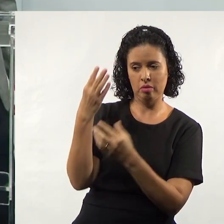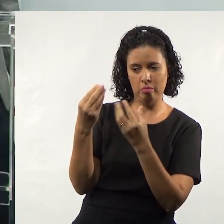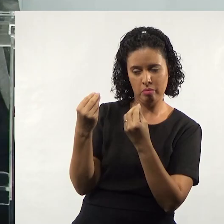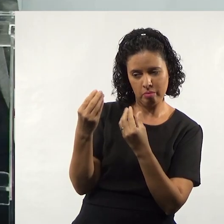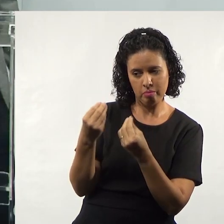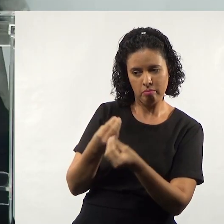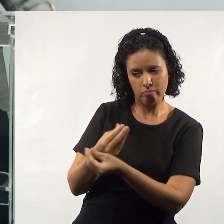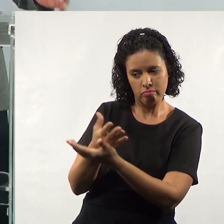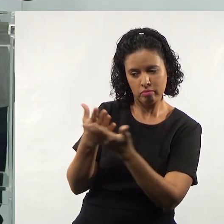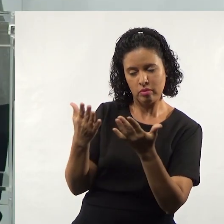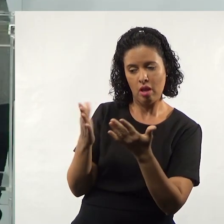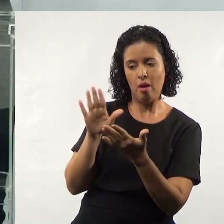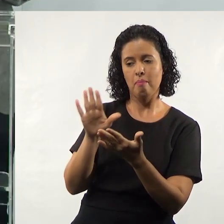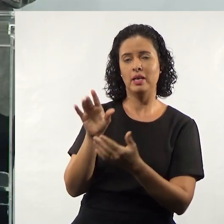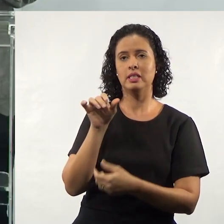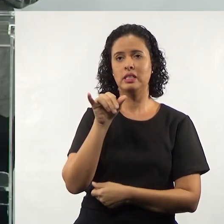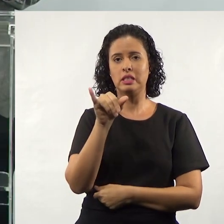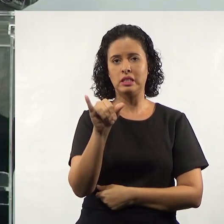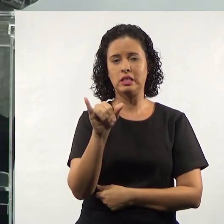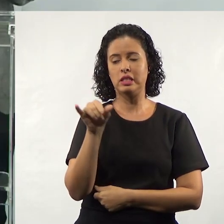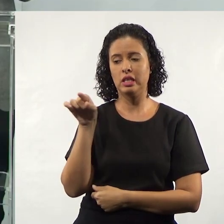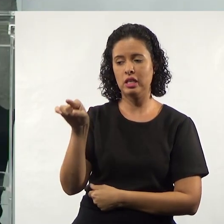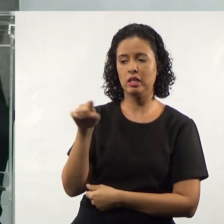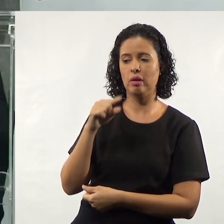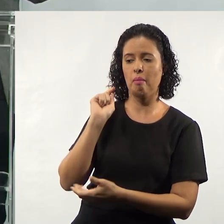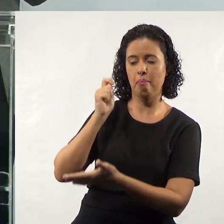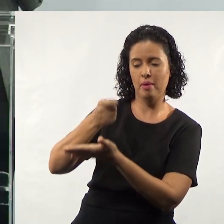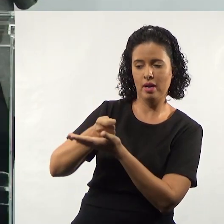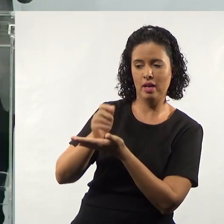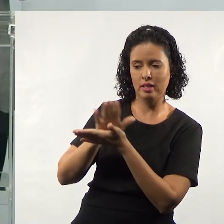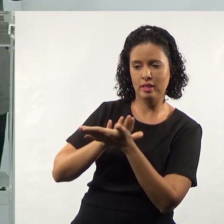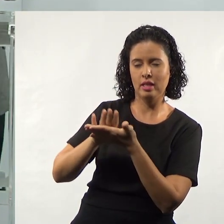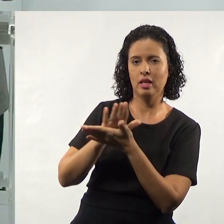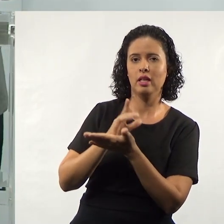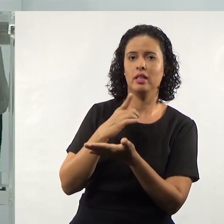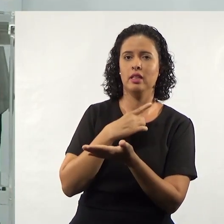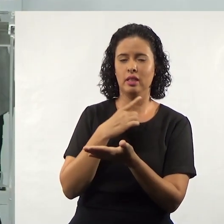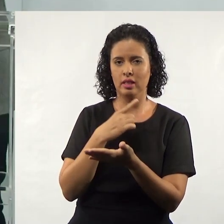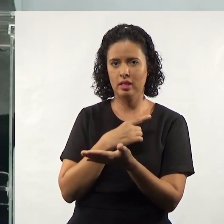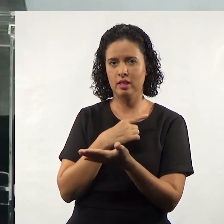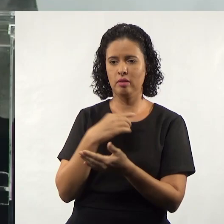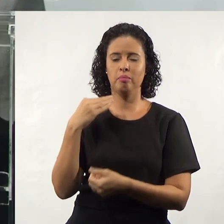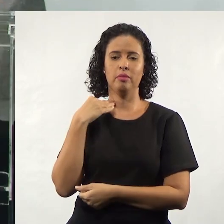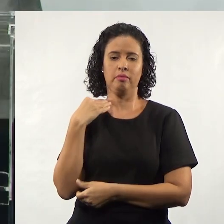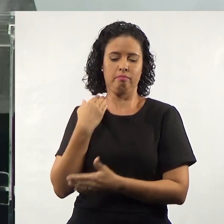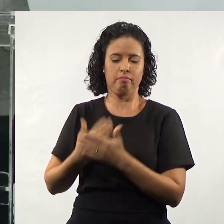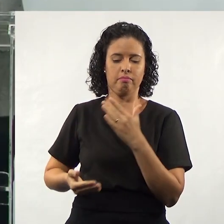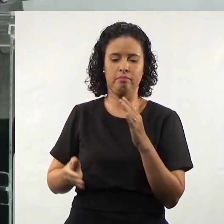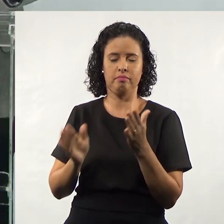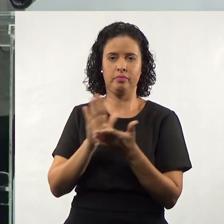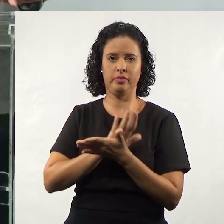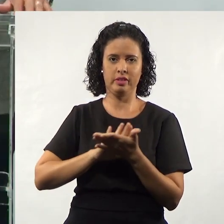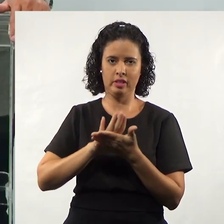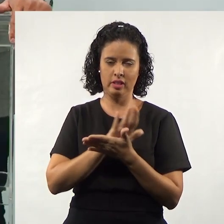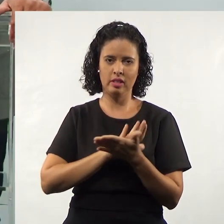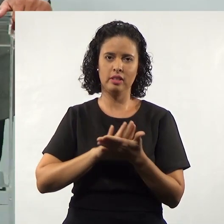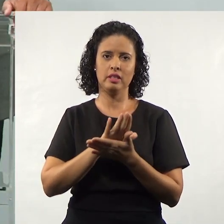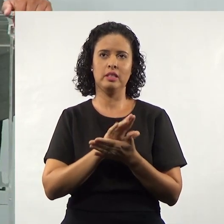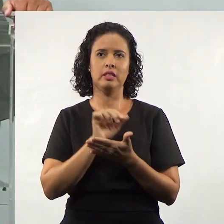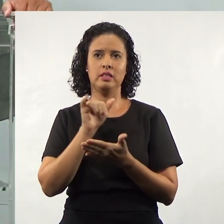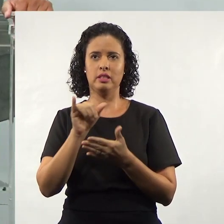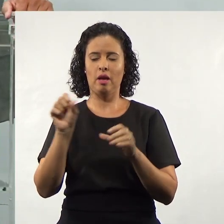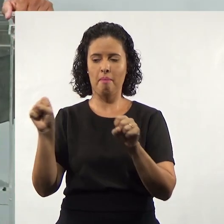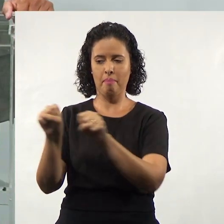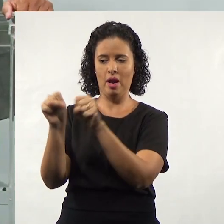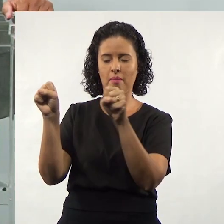pequenos empresários, mas caso eles não paguem, foi criado um fundo para que a gente não fique no prejuízo, né? Caso haja ali uma